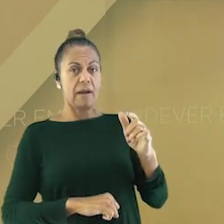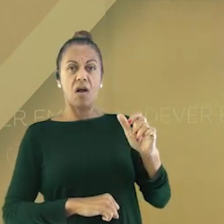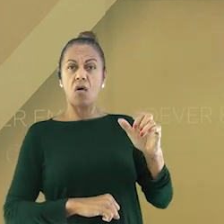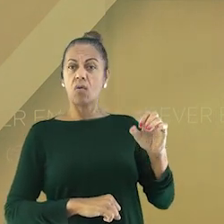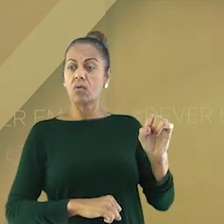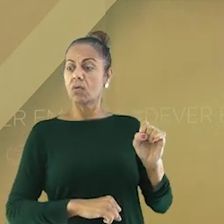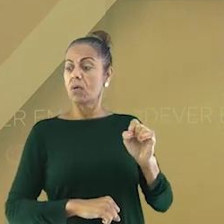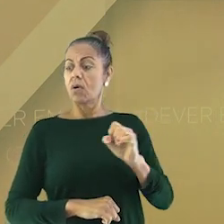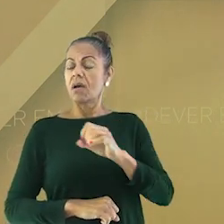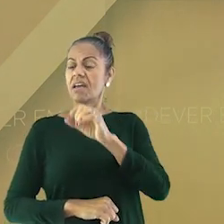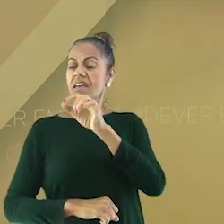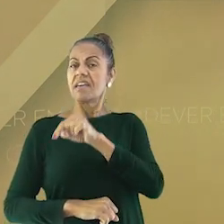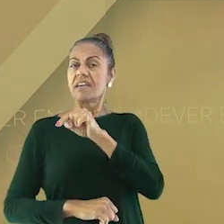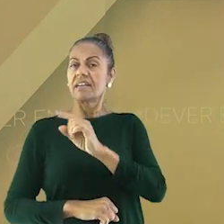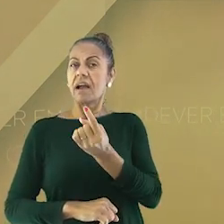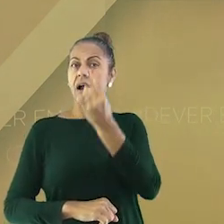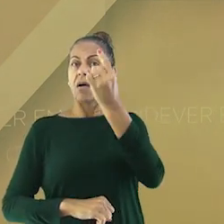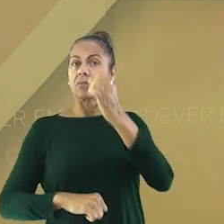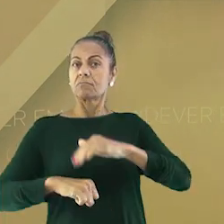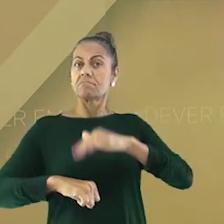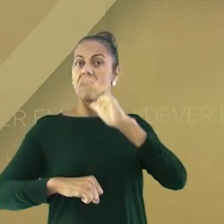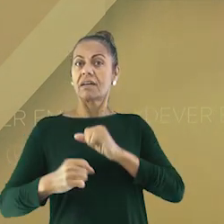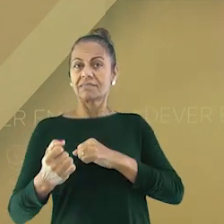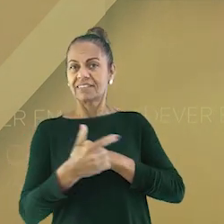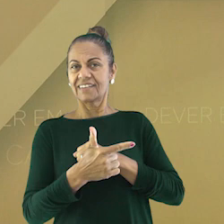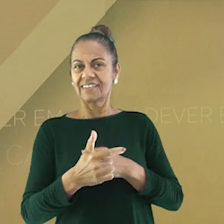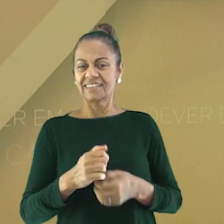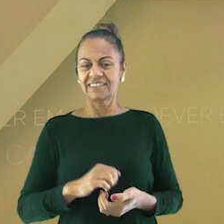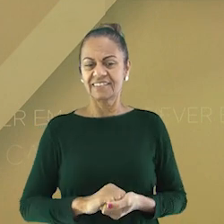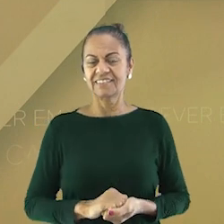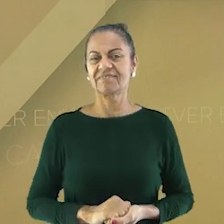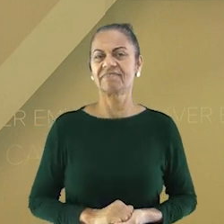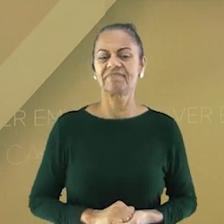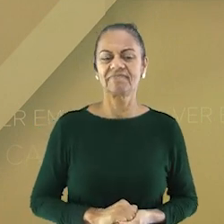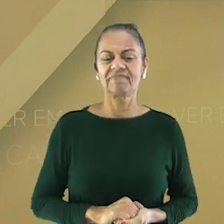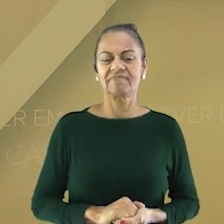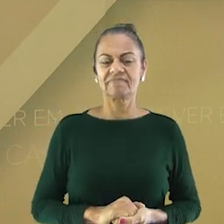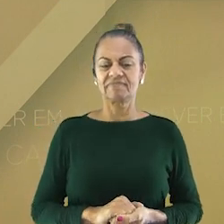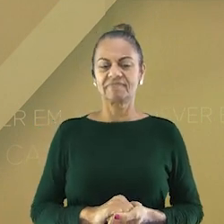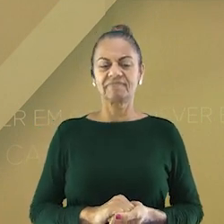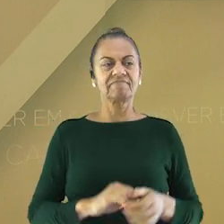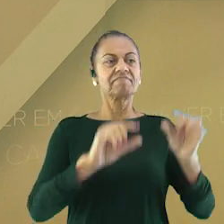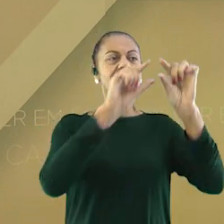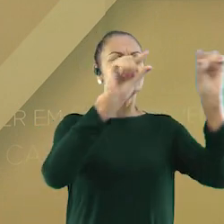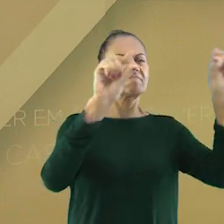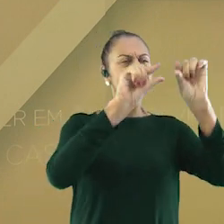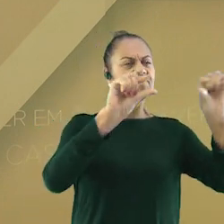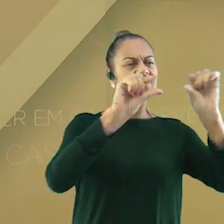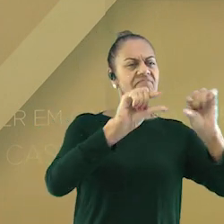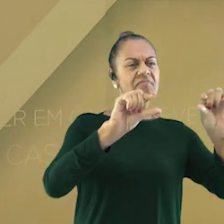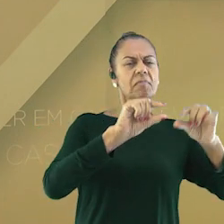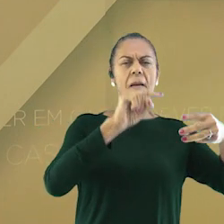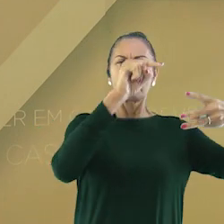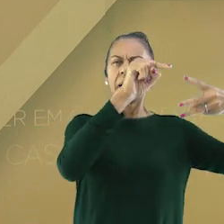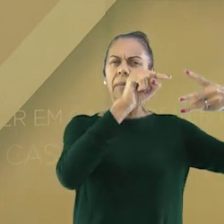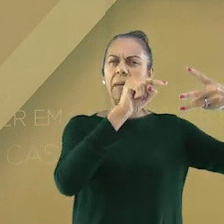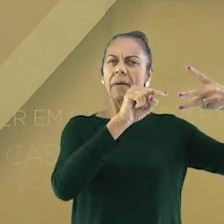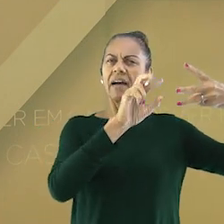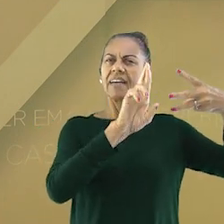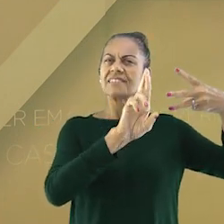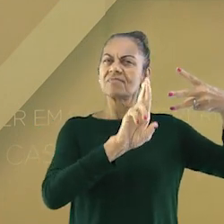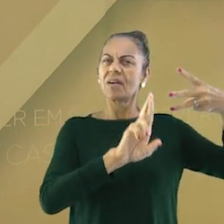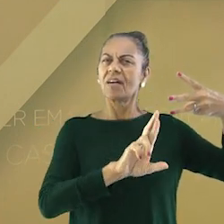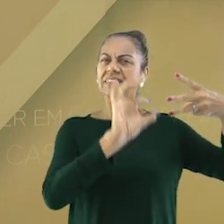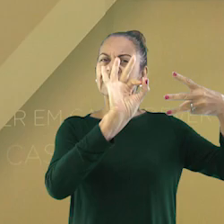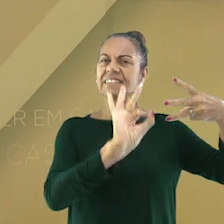inglês? Michael is smaller than Paulo? Michael is taller than Paulo? Ou